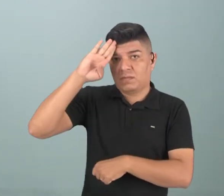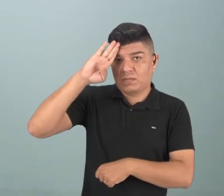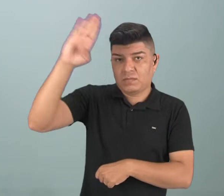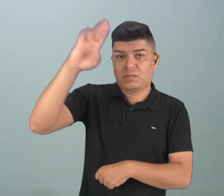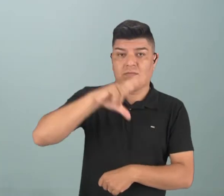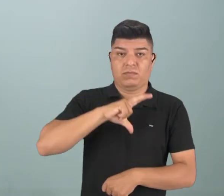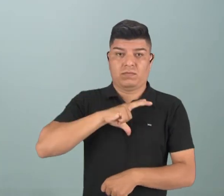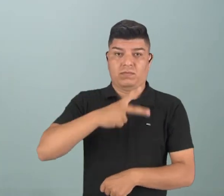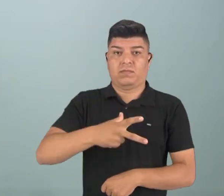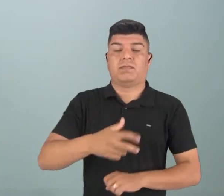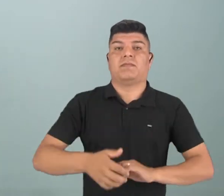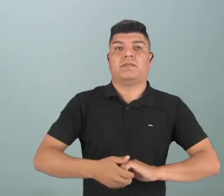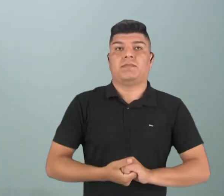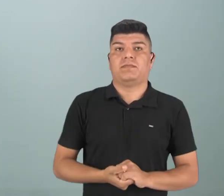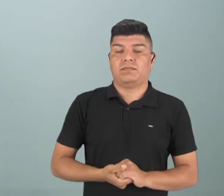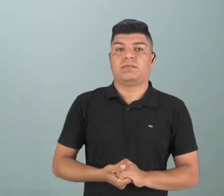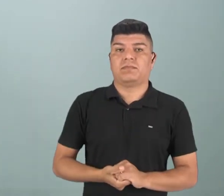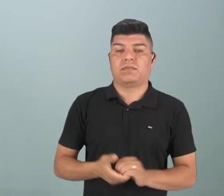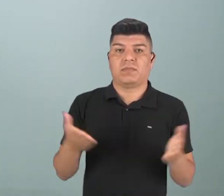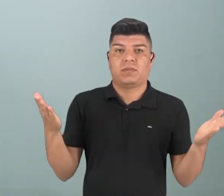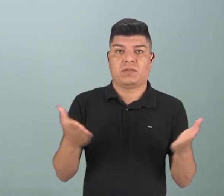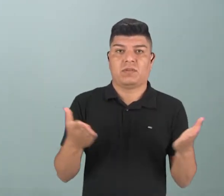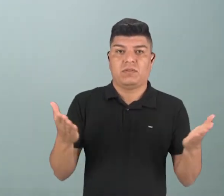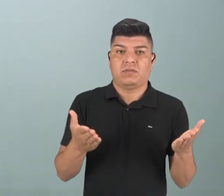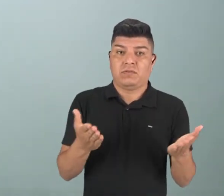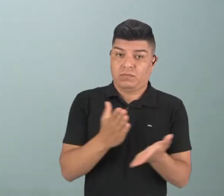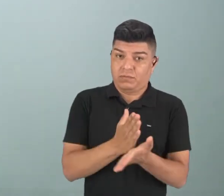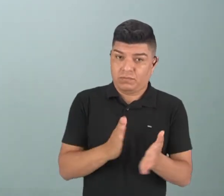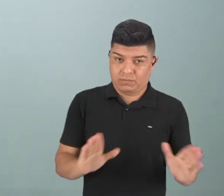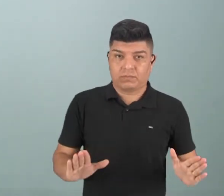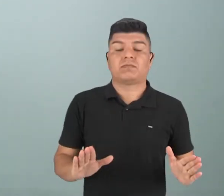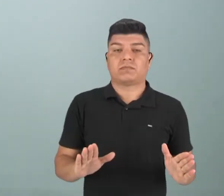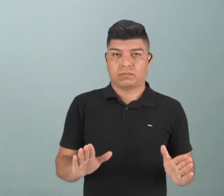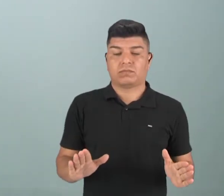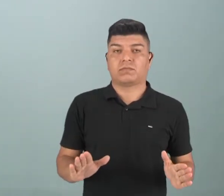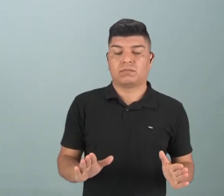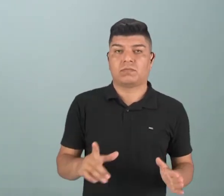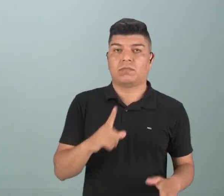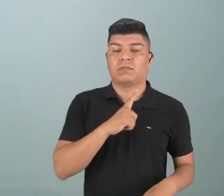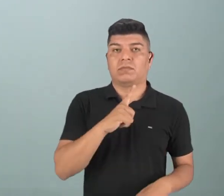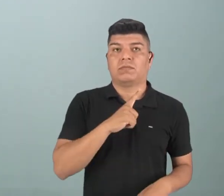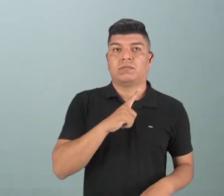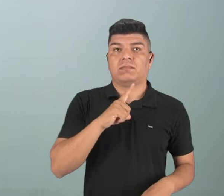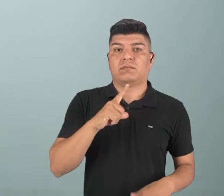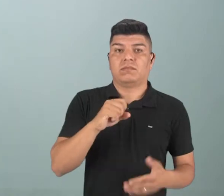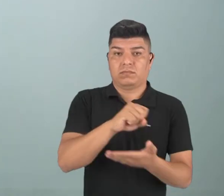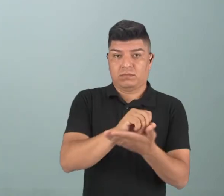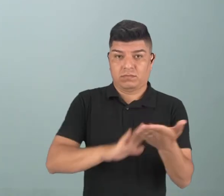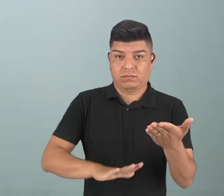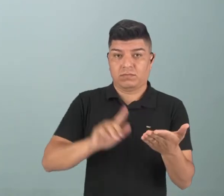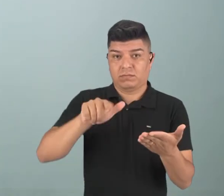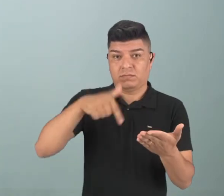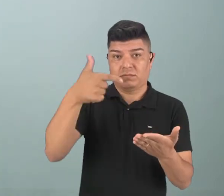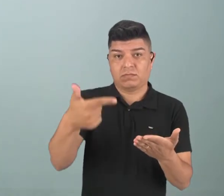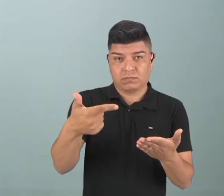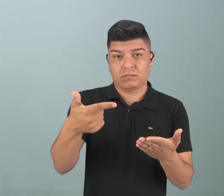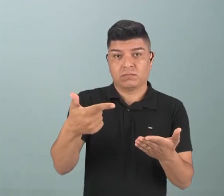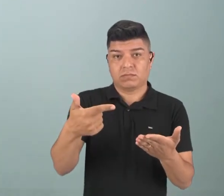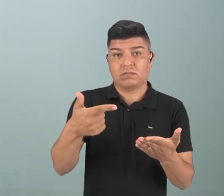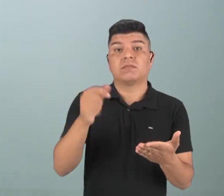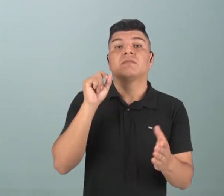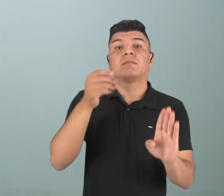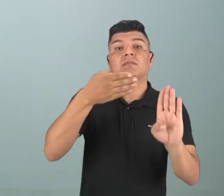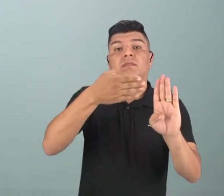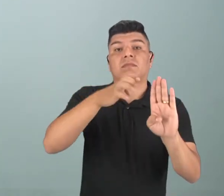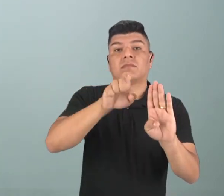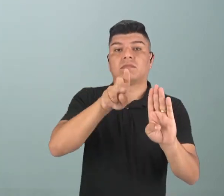dos portugueses. Gente, hoje nós vamos ficar aqui, tá? Nós temos essas atividades e outras você vai encontrar